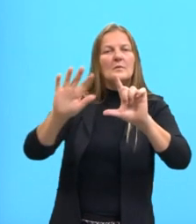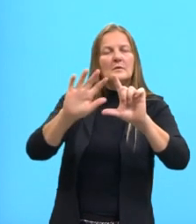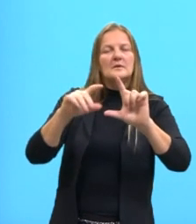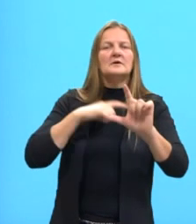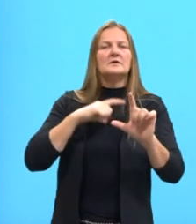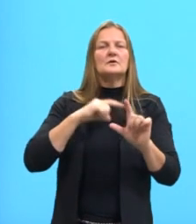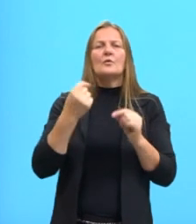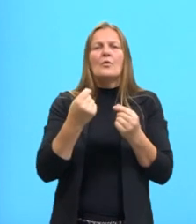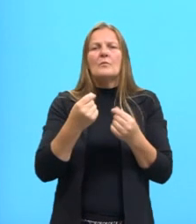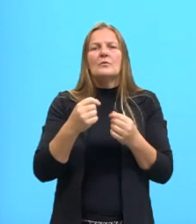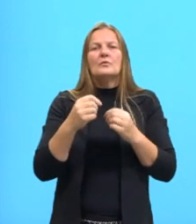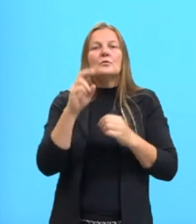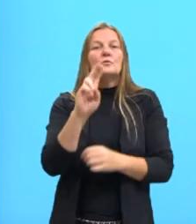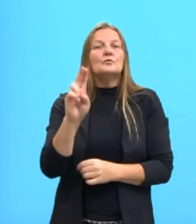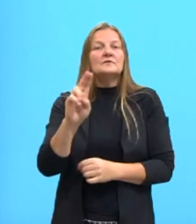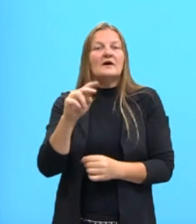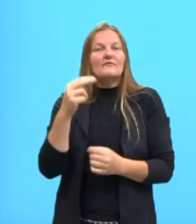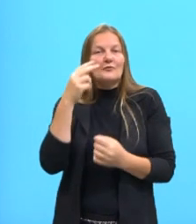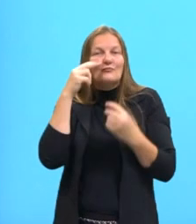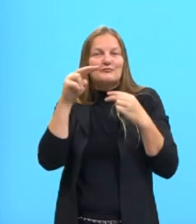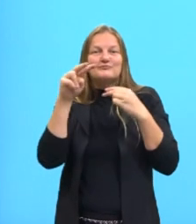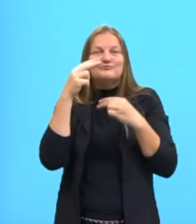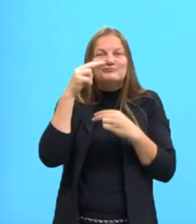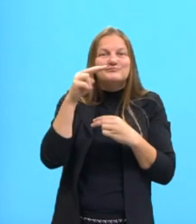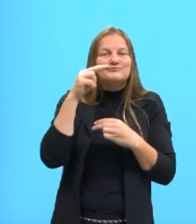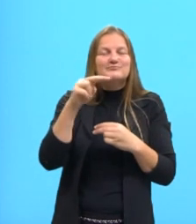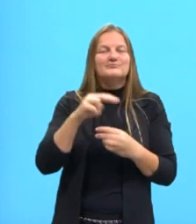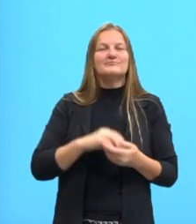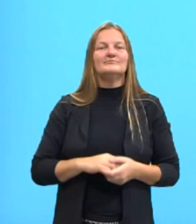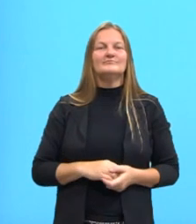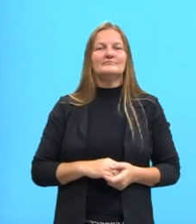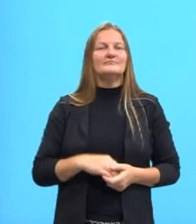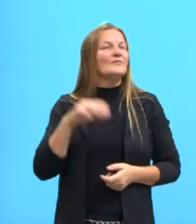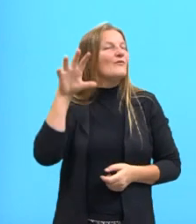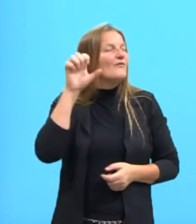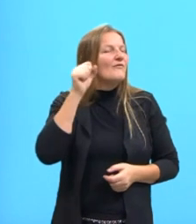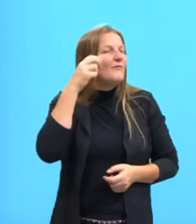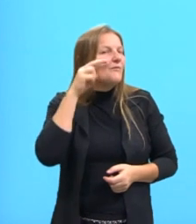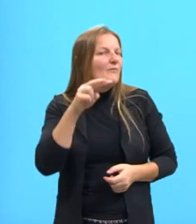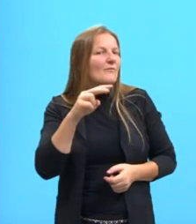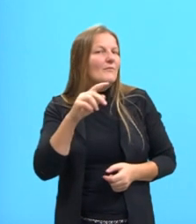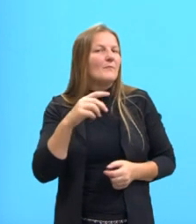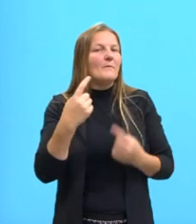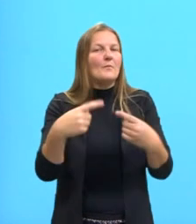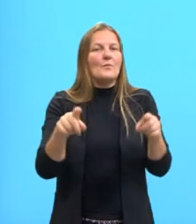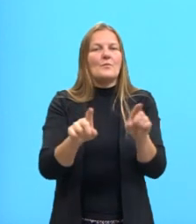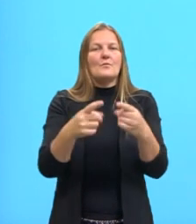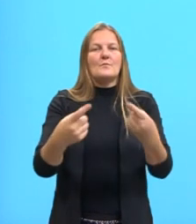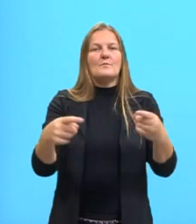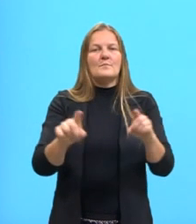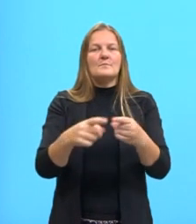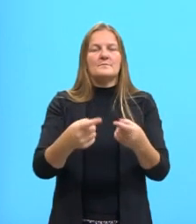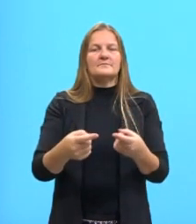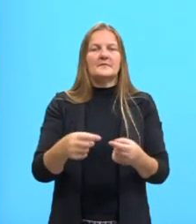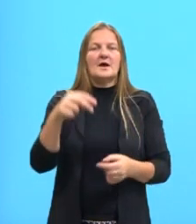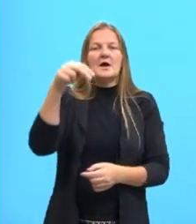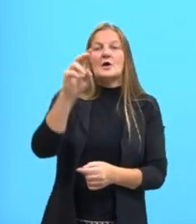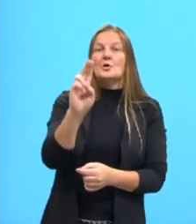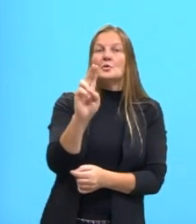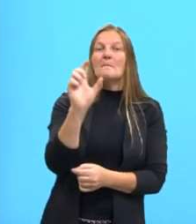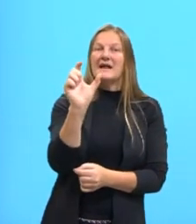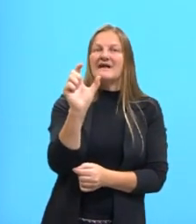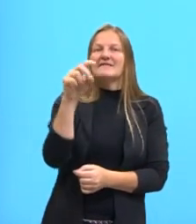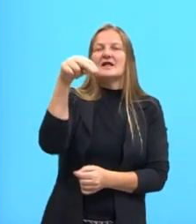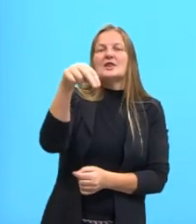para seus usuários no entanto esse no entanto ele vem